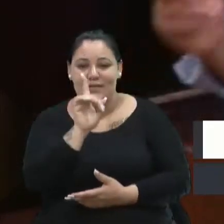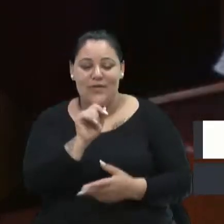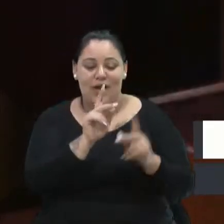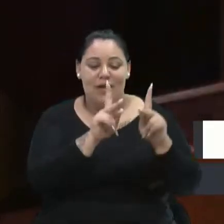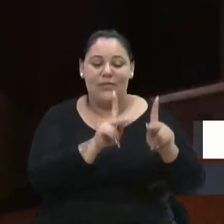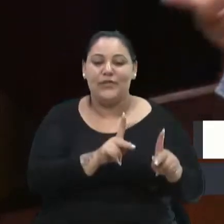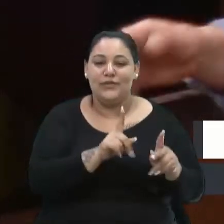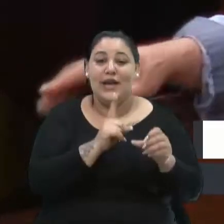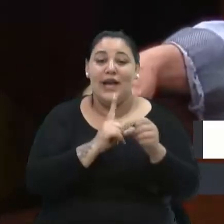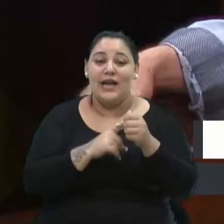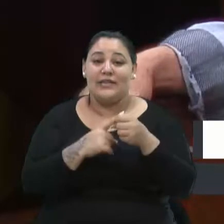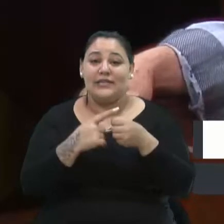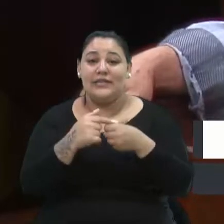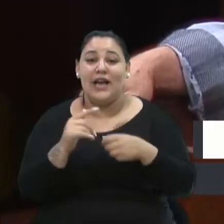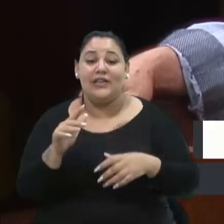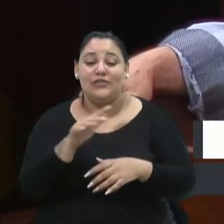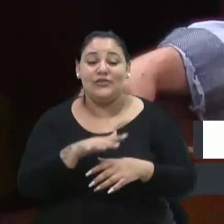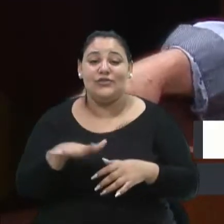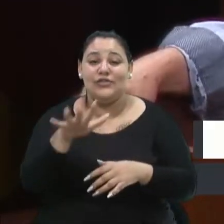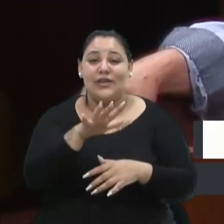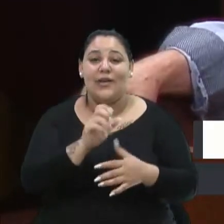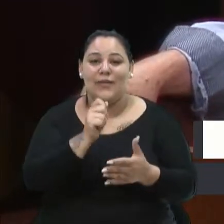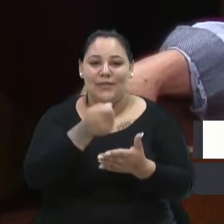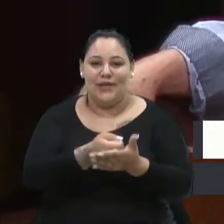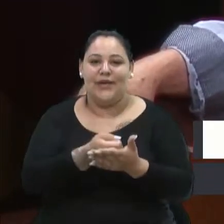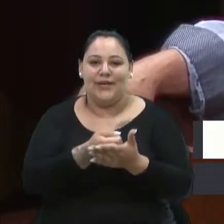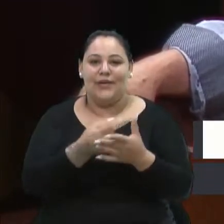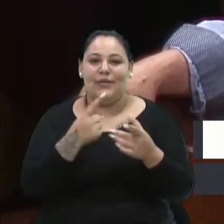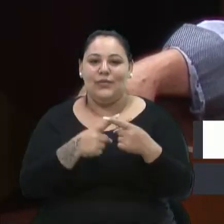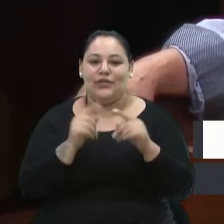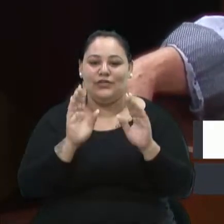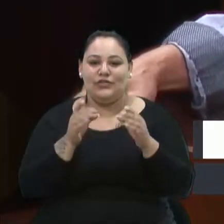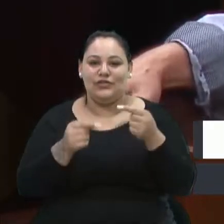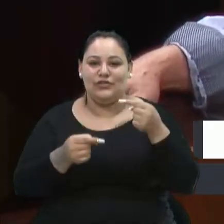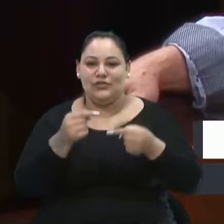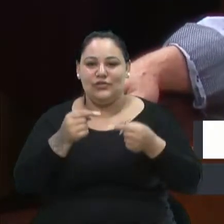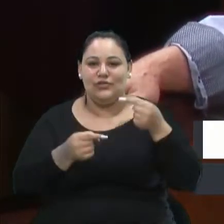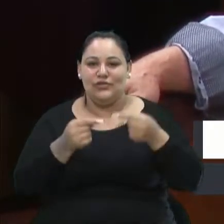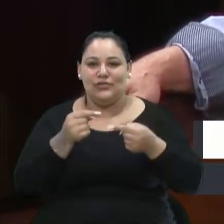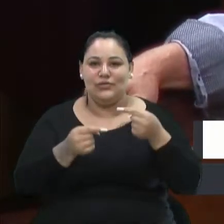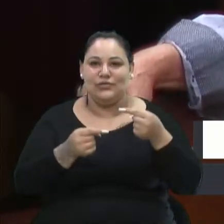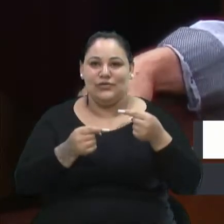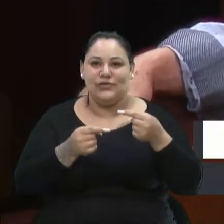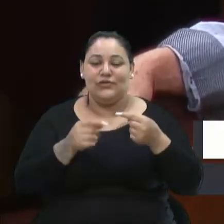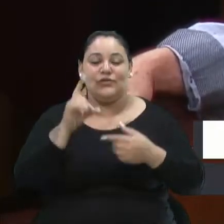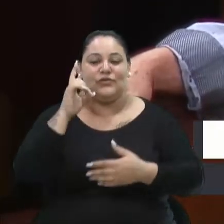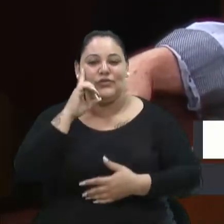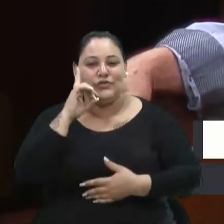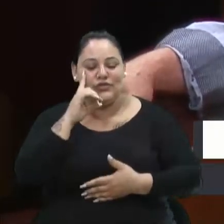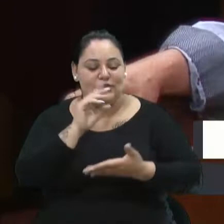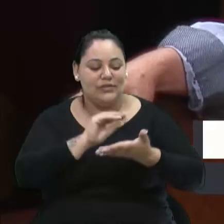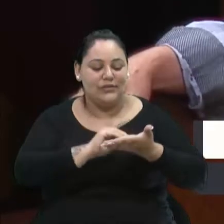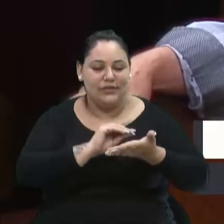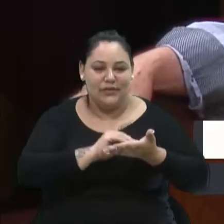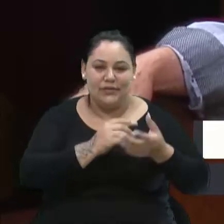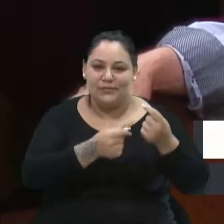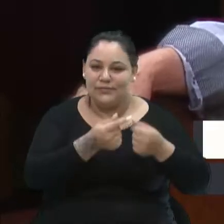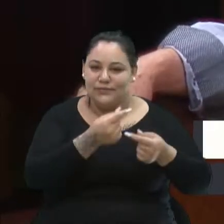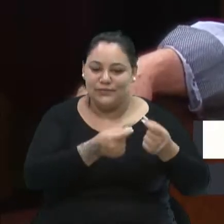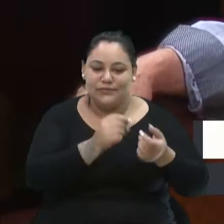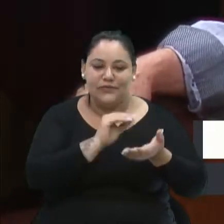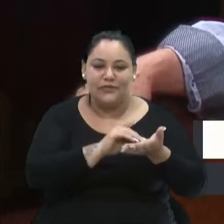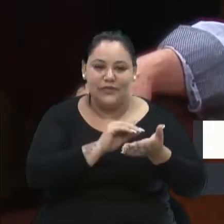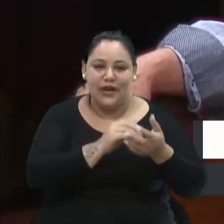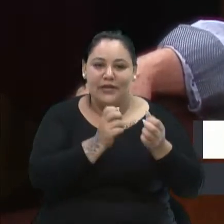é a cidade como um todo. Quando discutimos diariamente falta de recursos, e quando tu há uma oportunidade